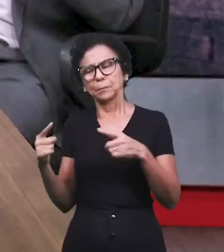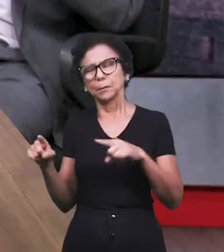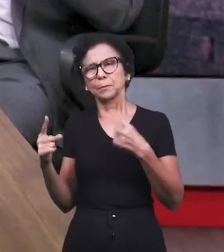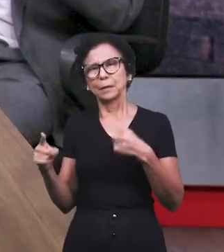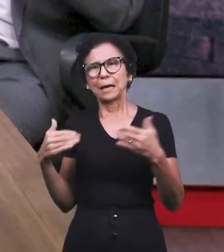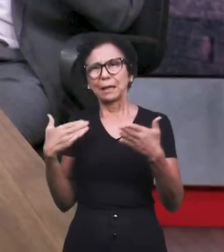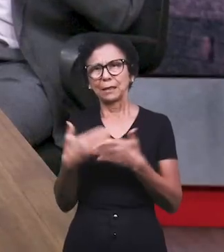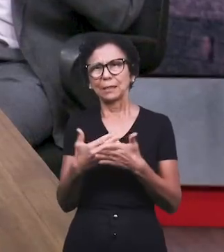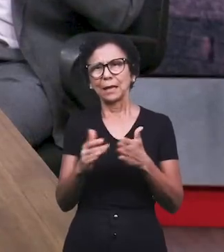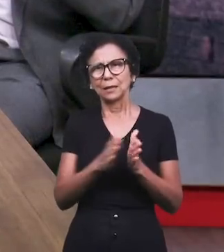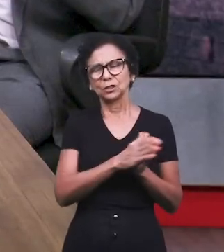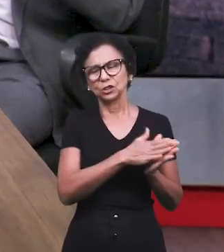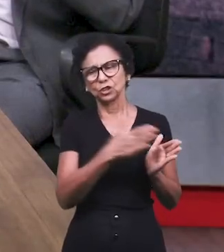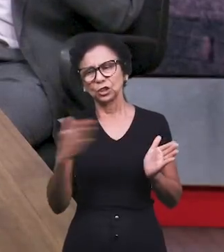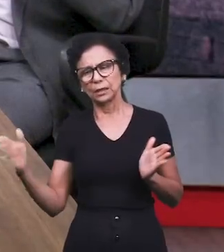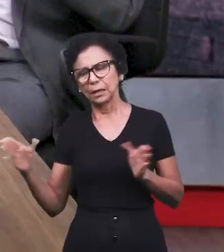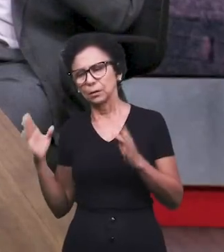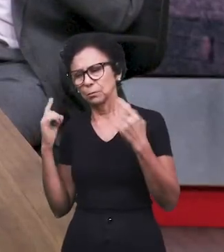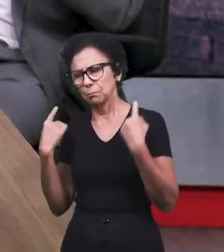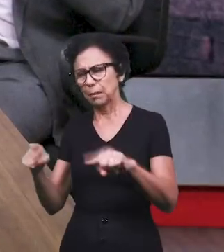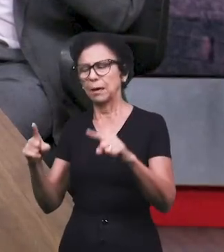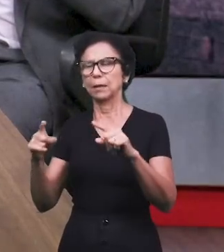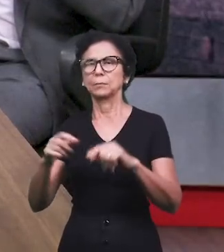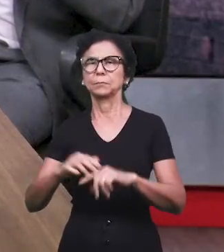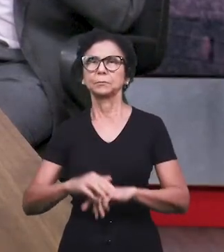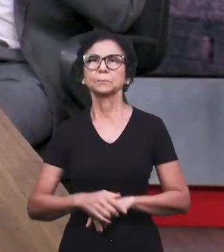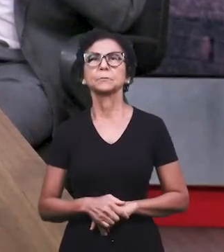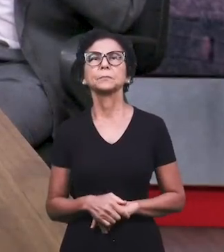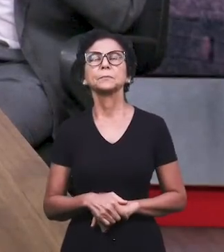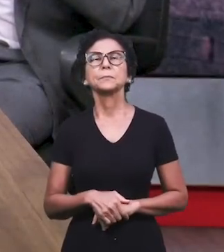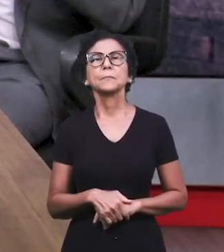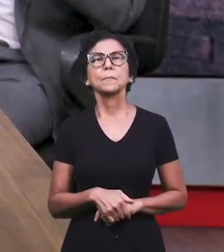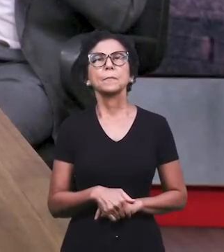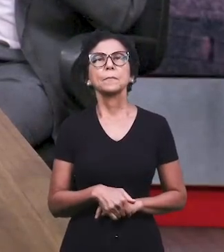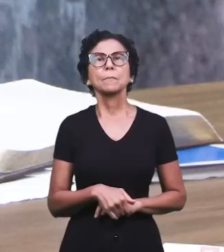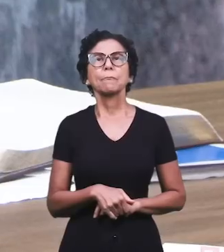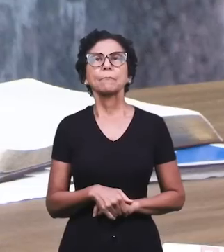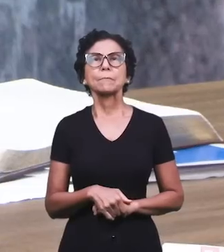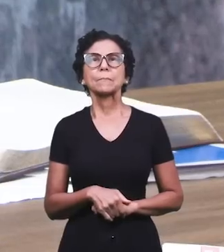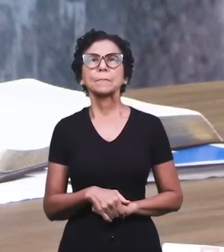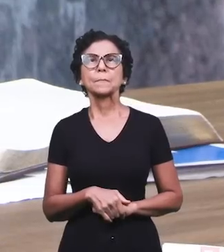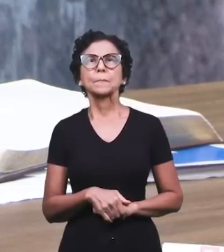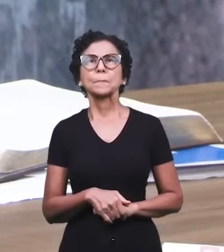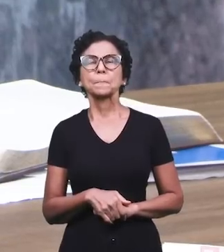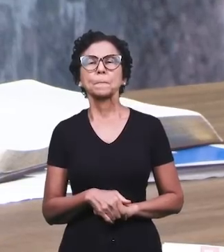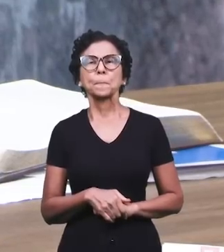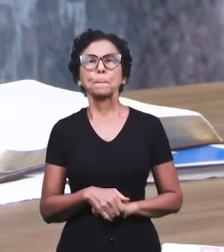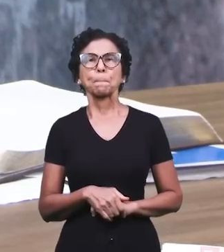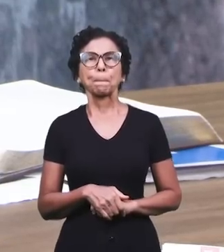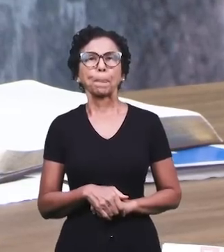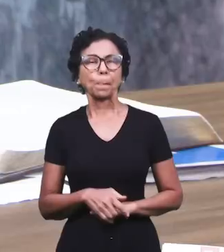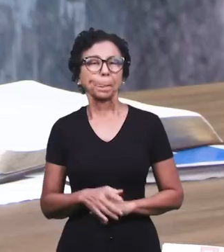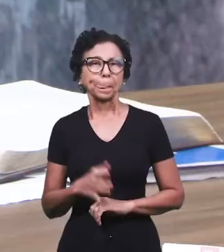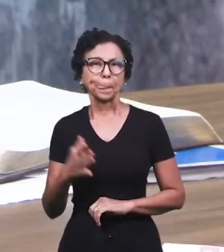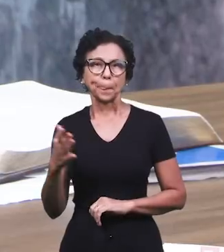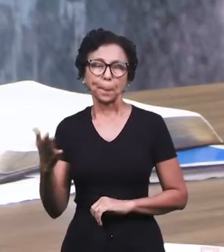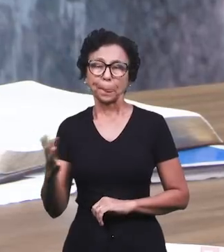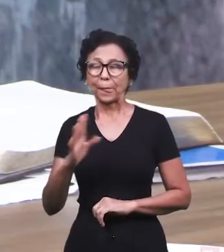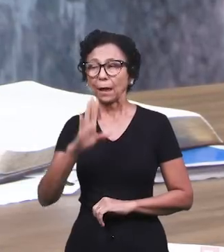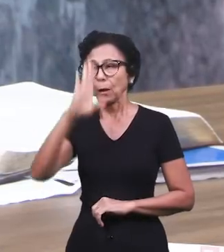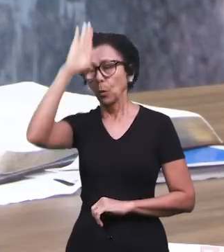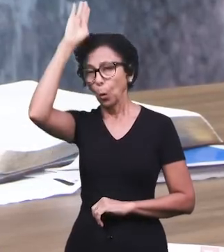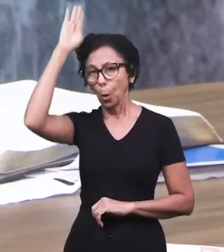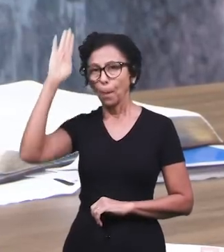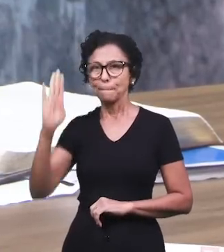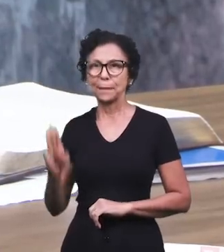é principalmente pela questão de eles não se integrarem ao sistema de culto pagão